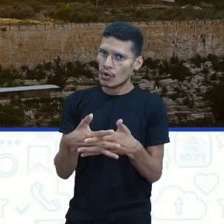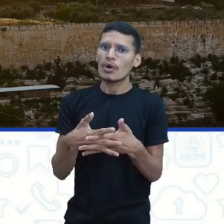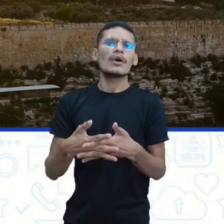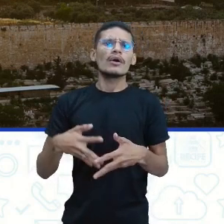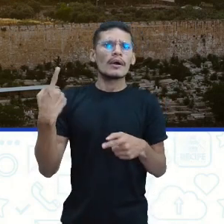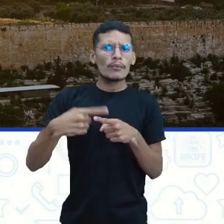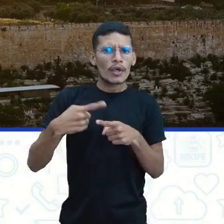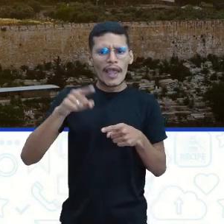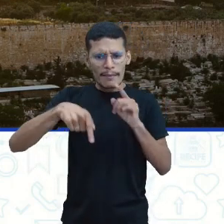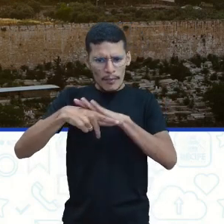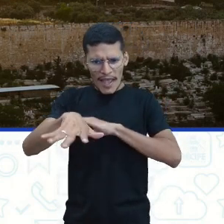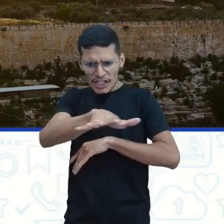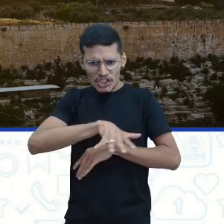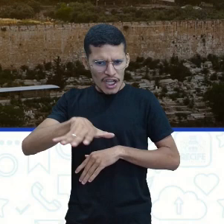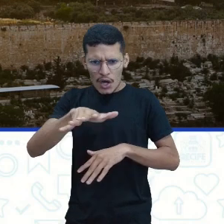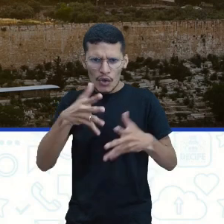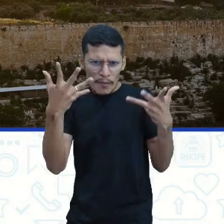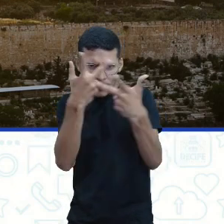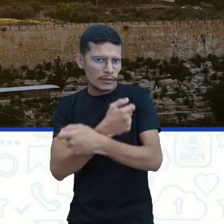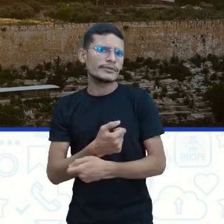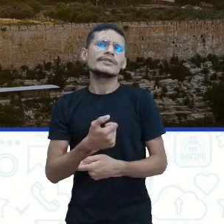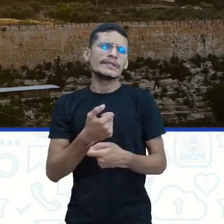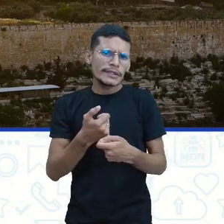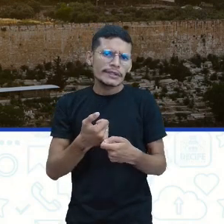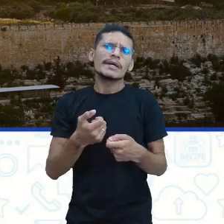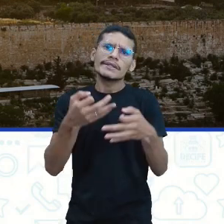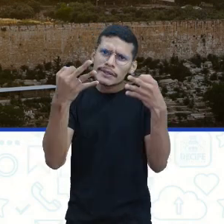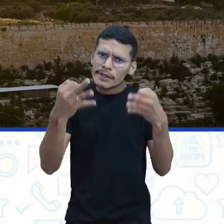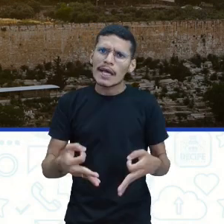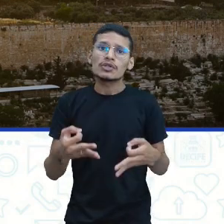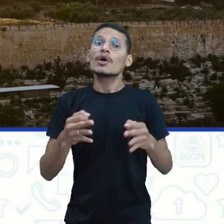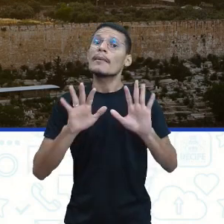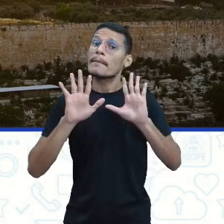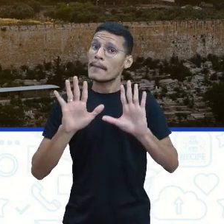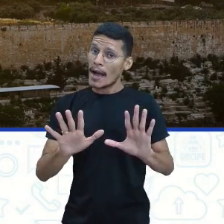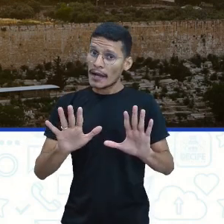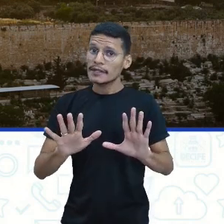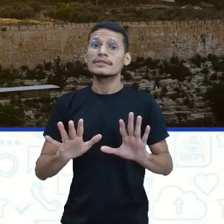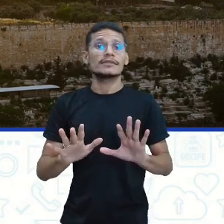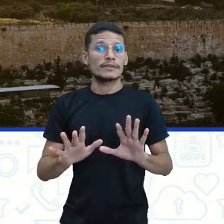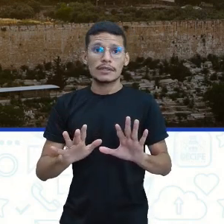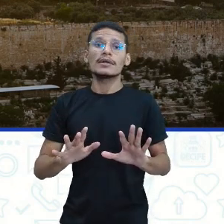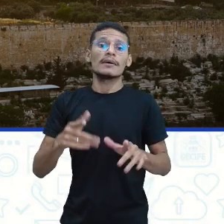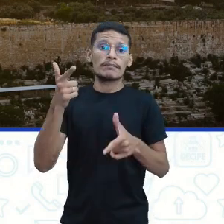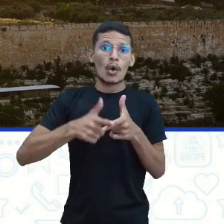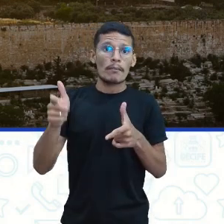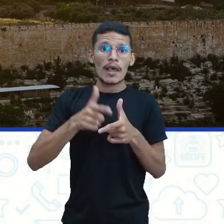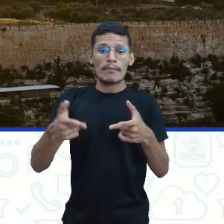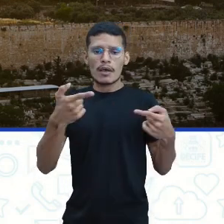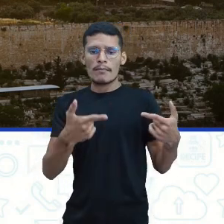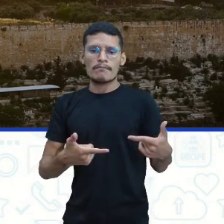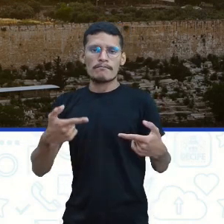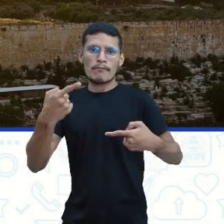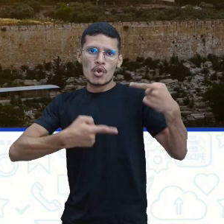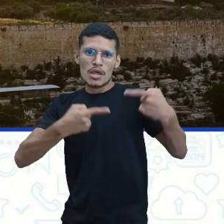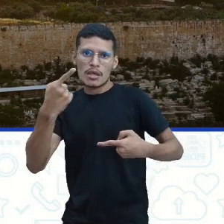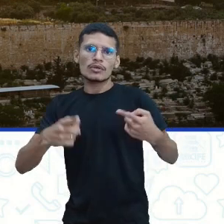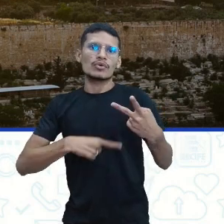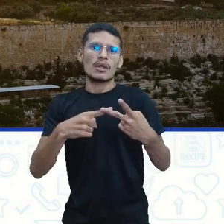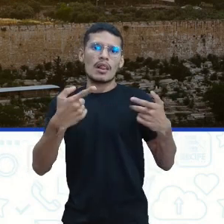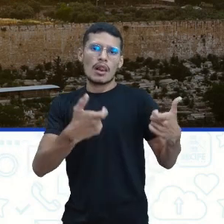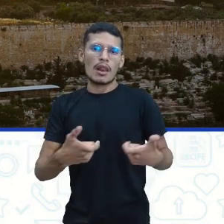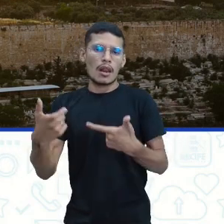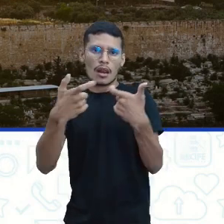porque é a região em si, a região é linda, né, tem uma história, né, incrível, mas, né, os problemas políticos, as grandes